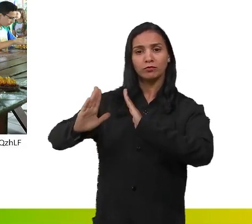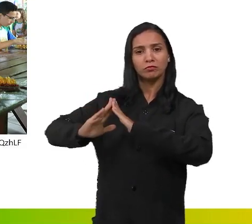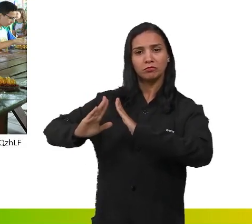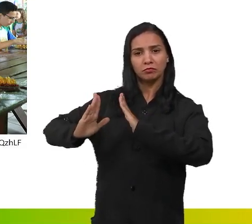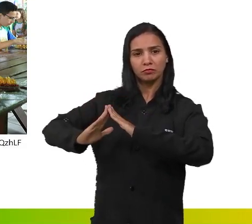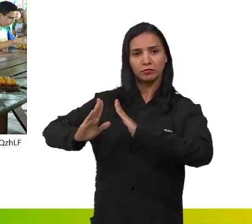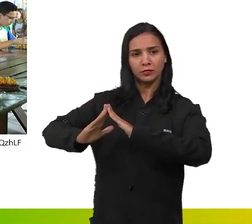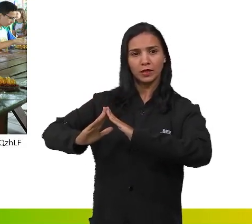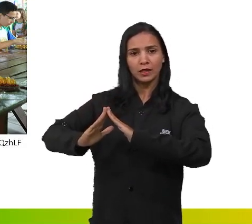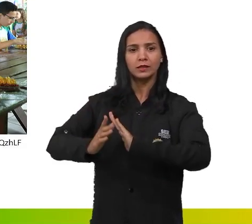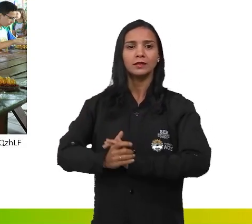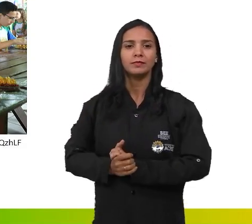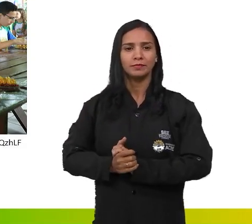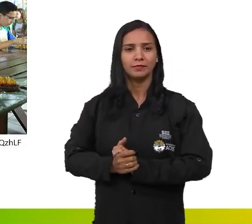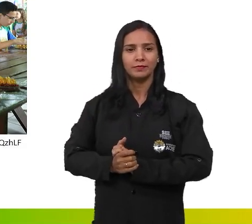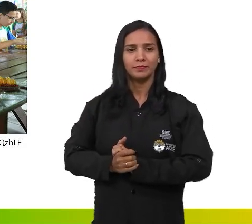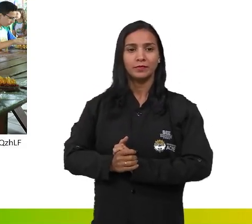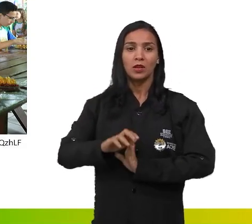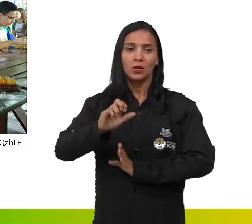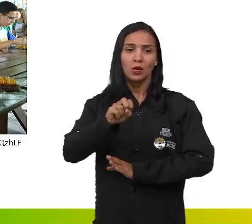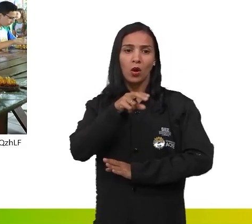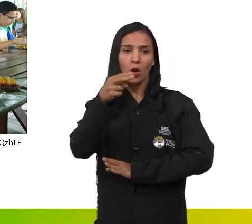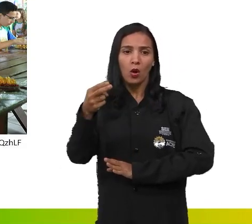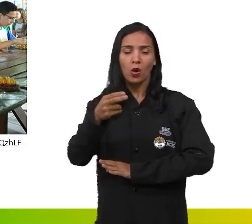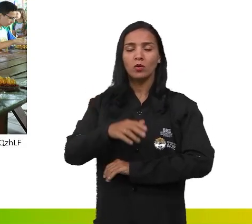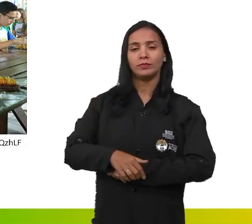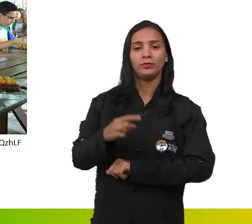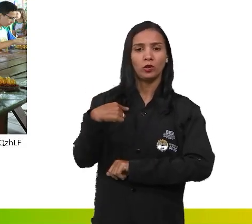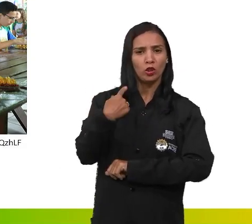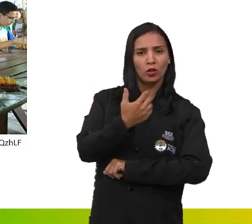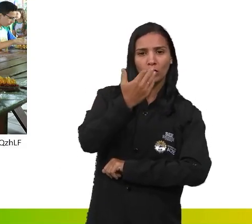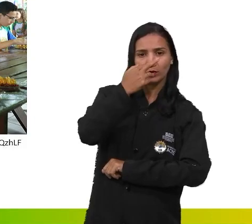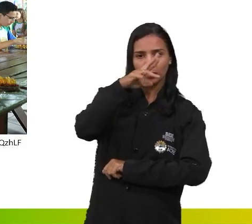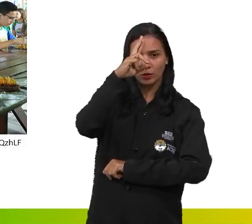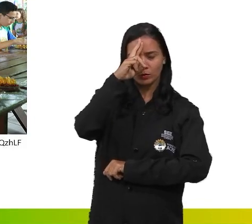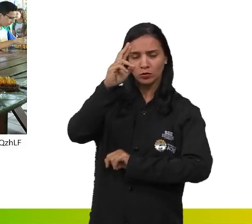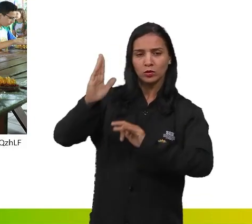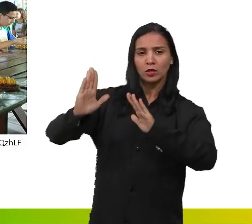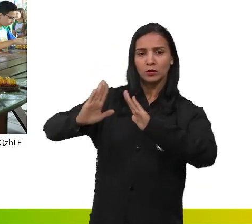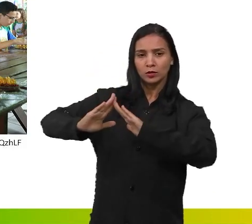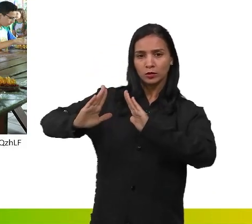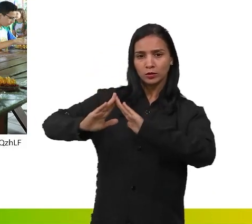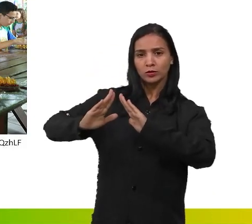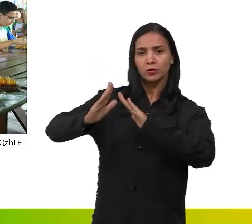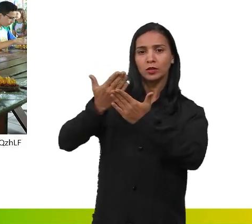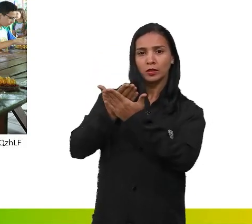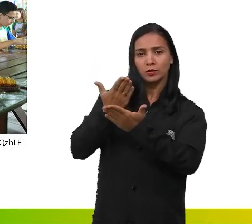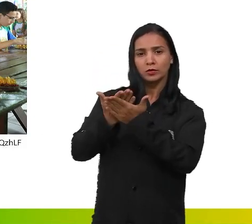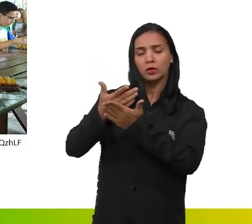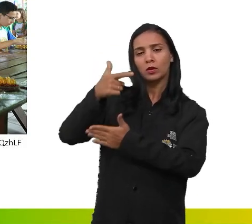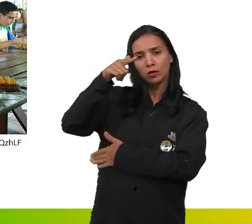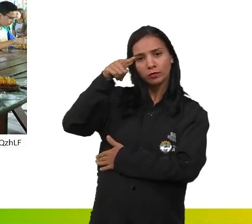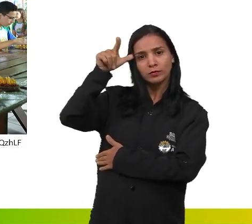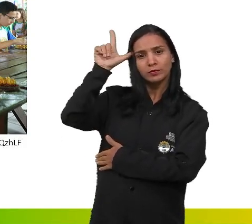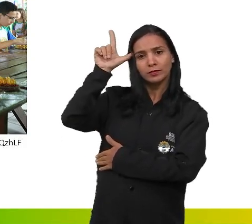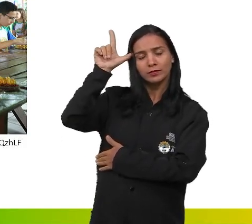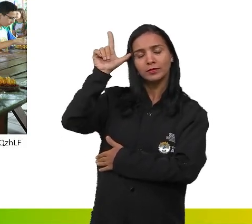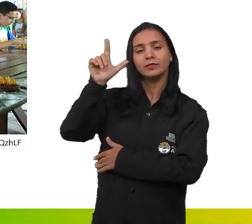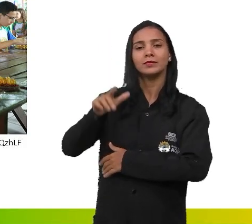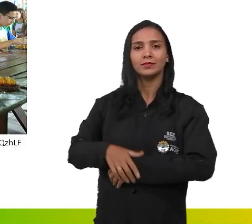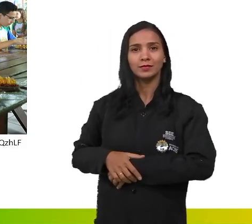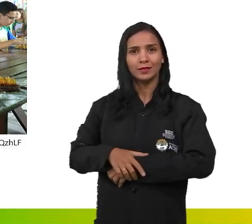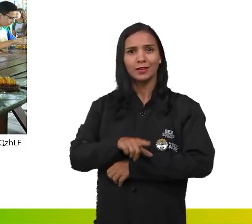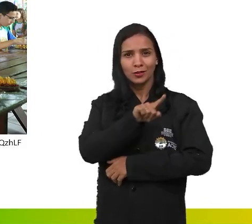had lunch at school yesterday. Nós almoçamos na escola ontem. Então, pessoal, acabamos